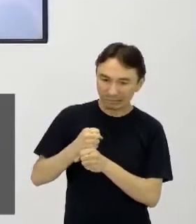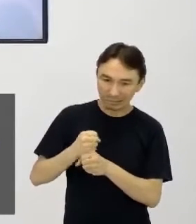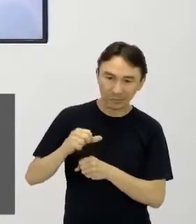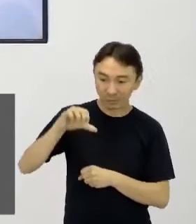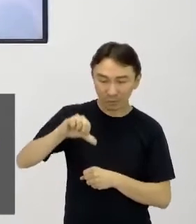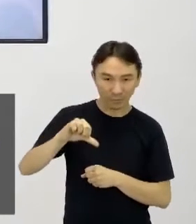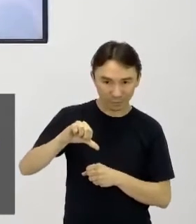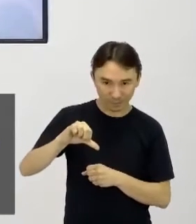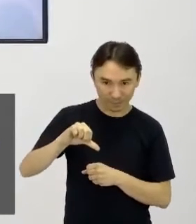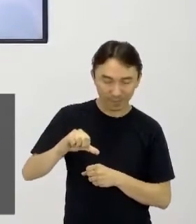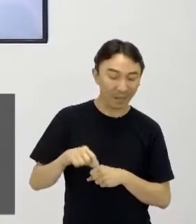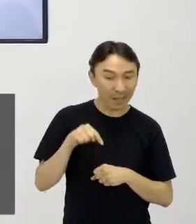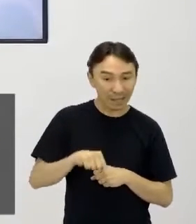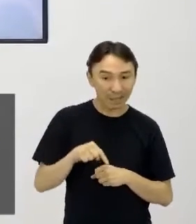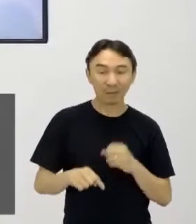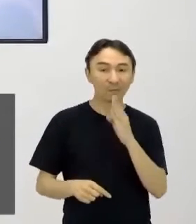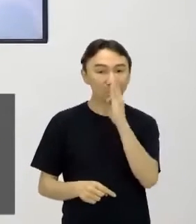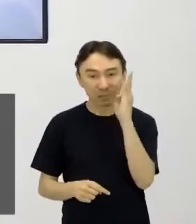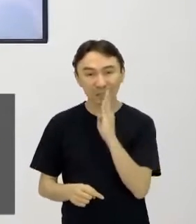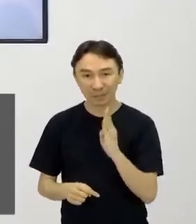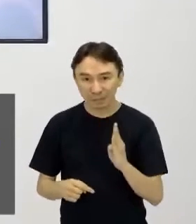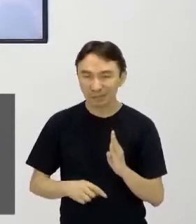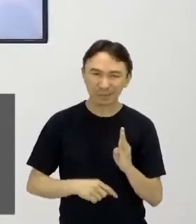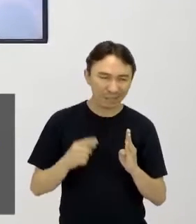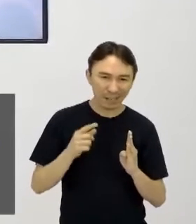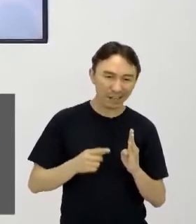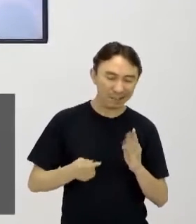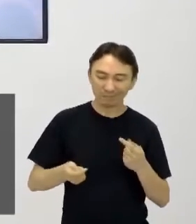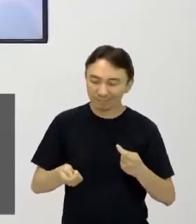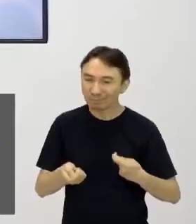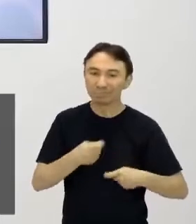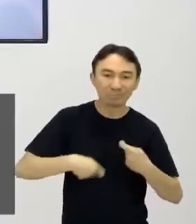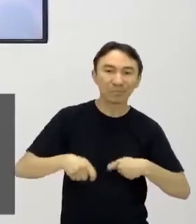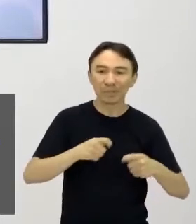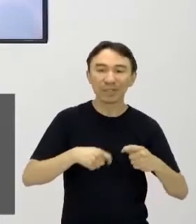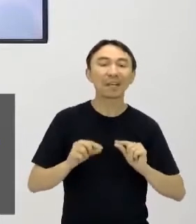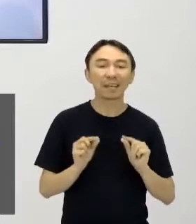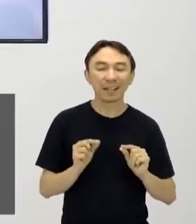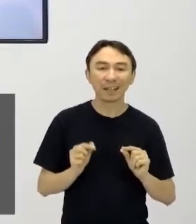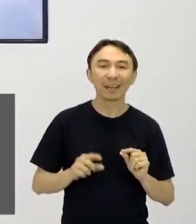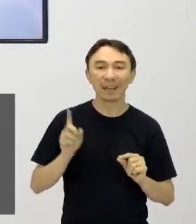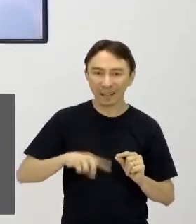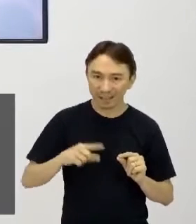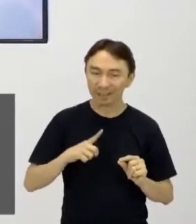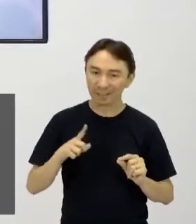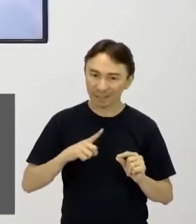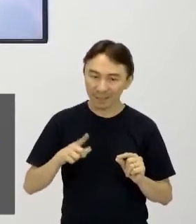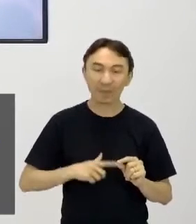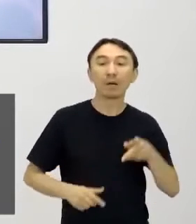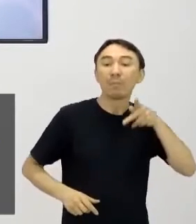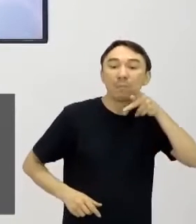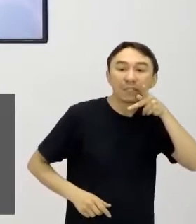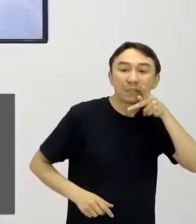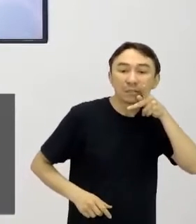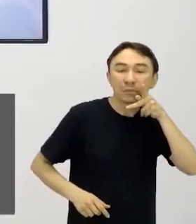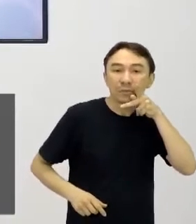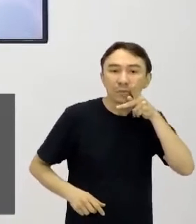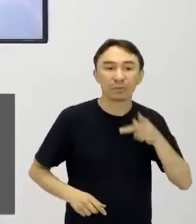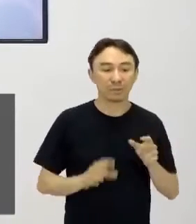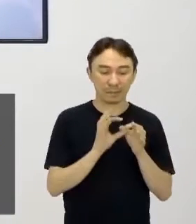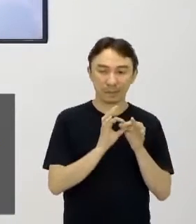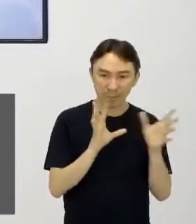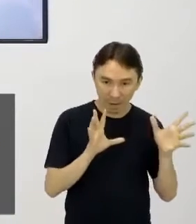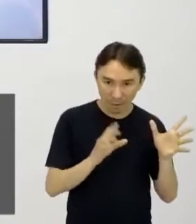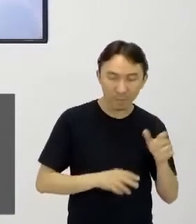vai ser administrado, né, o Império do Brasil, ele vai ser administrado pelos partidos liberal e